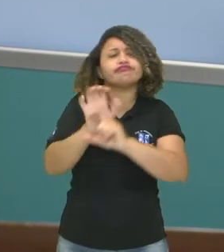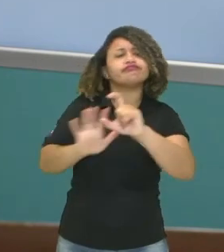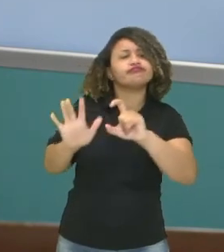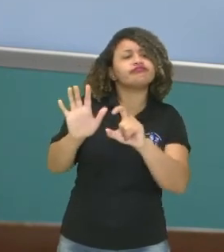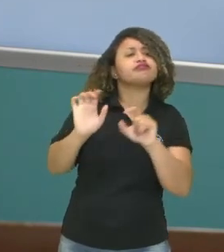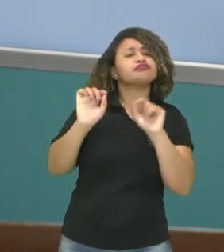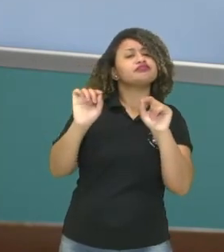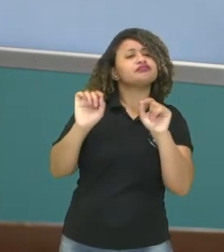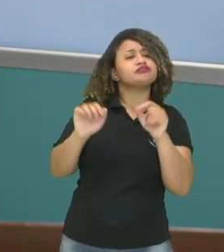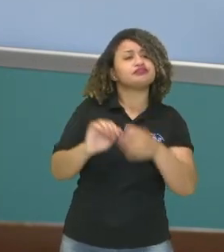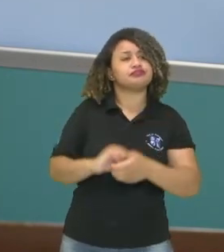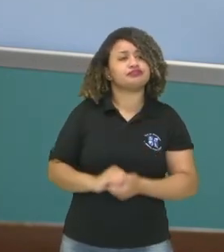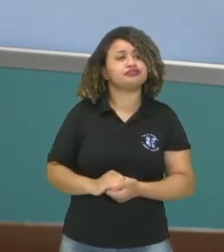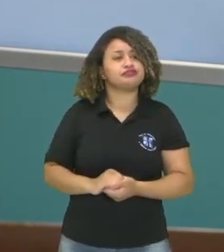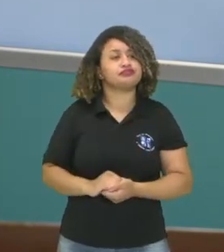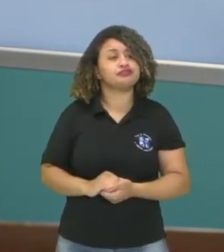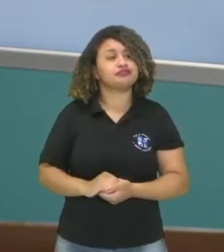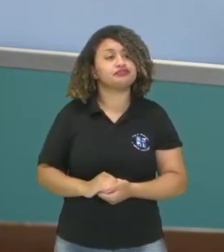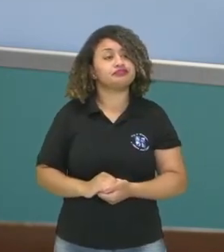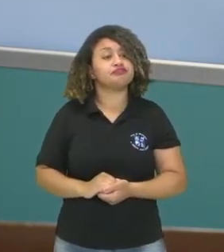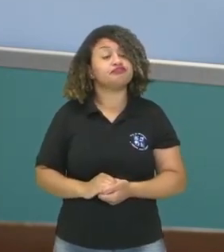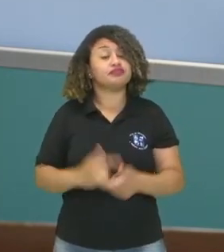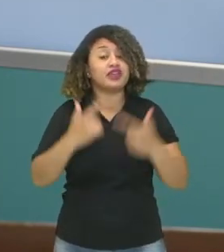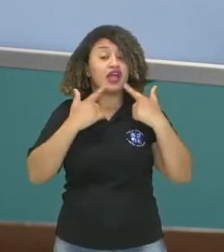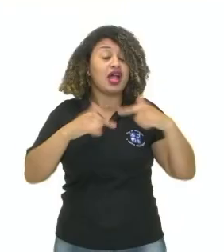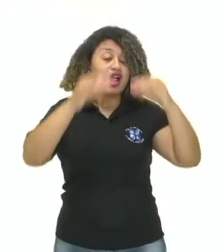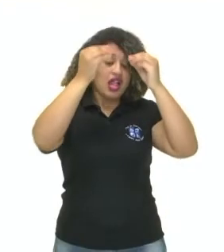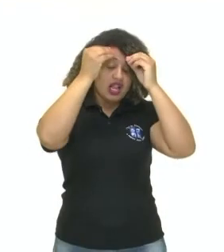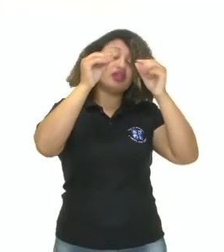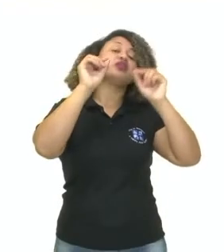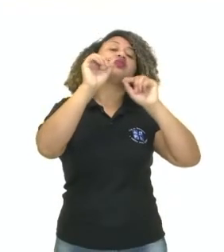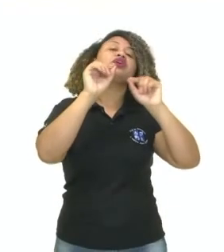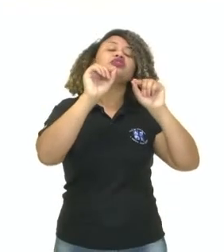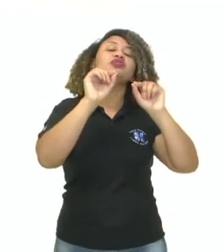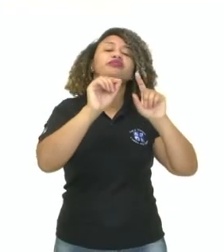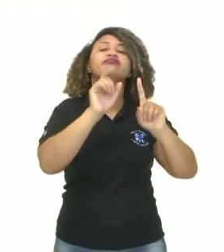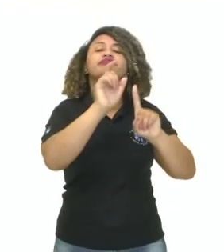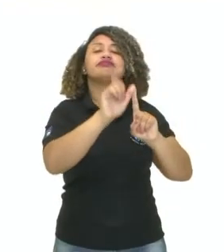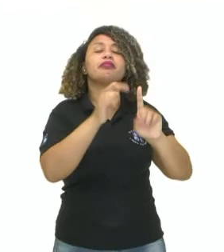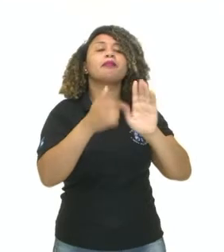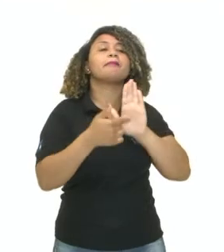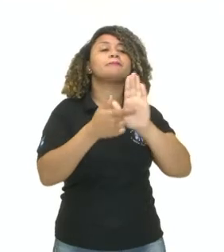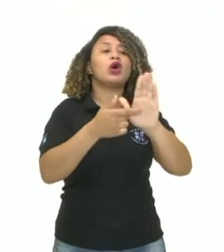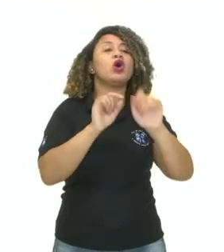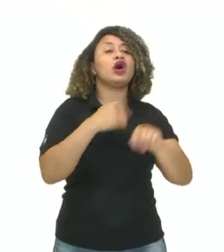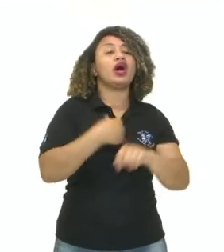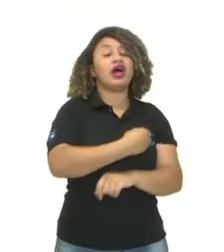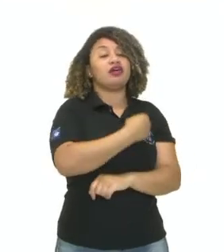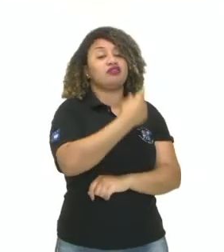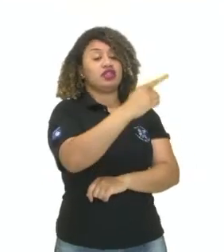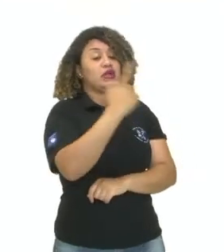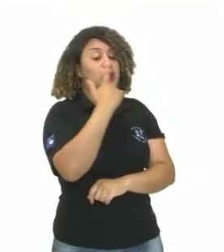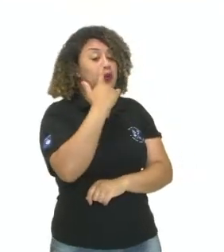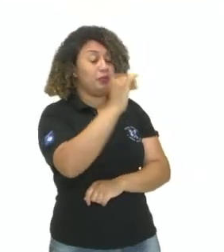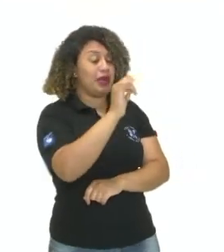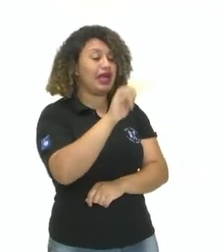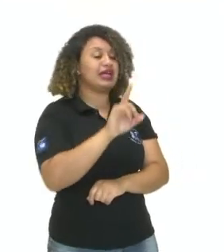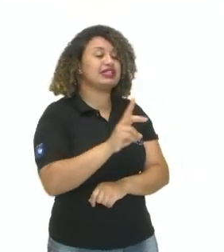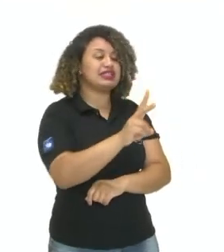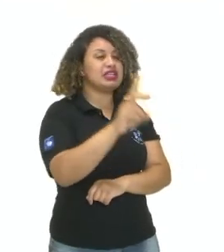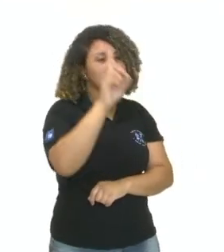leitor? A linguagem verbal apresenta a ideia de que a vida do pai é um eterno 1º de